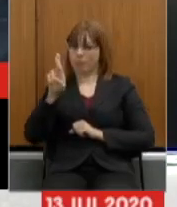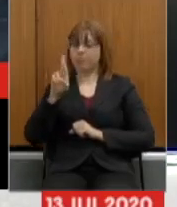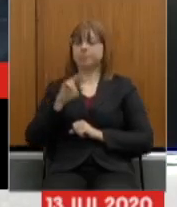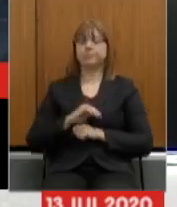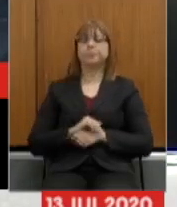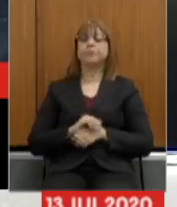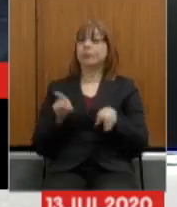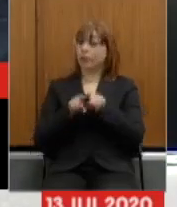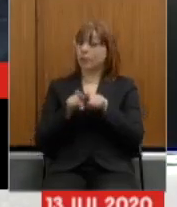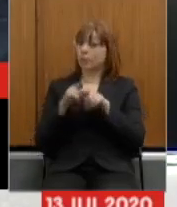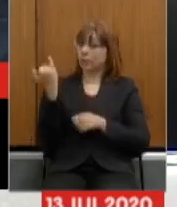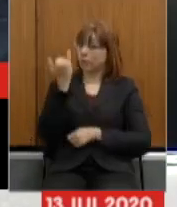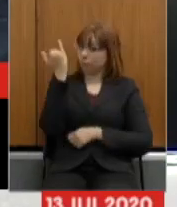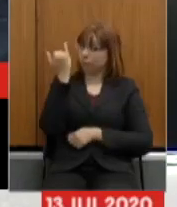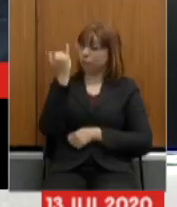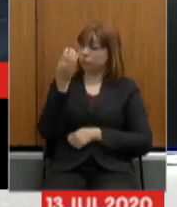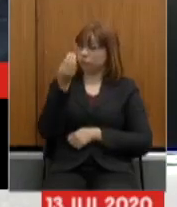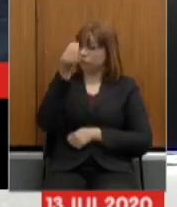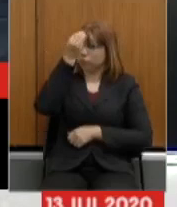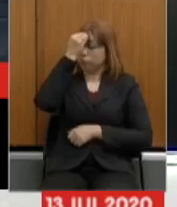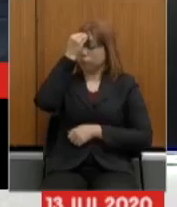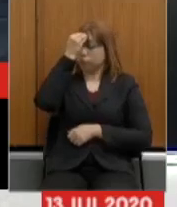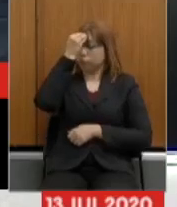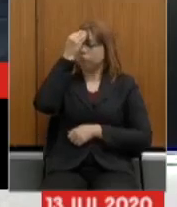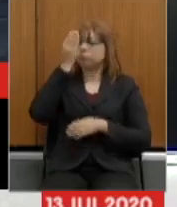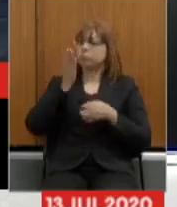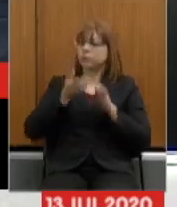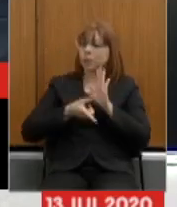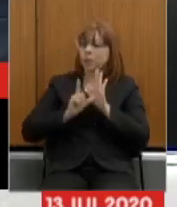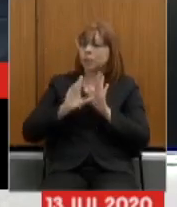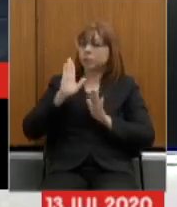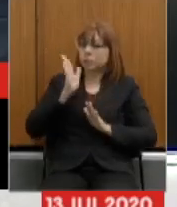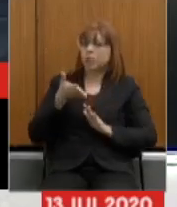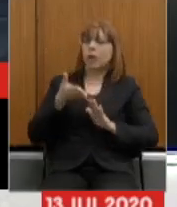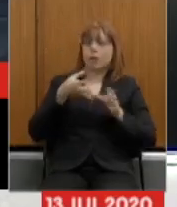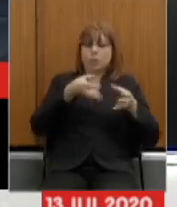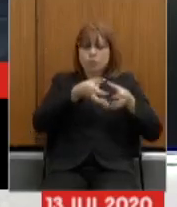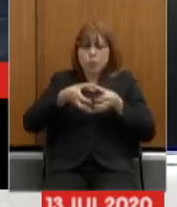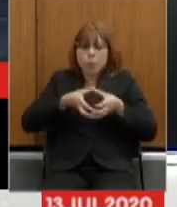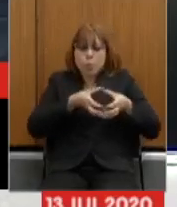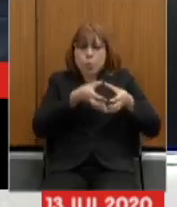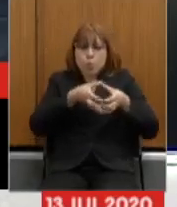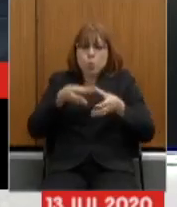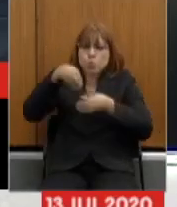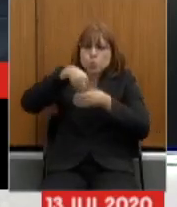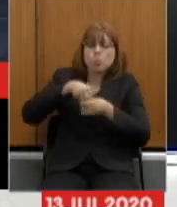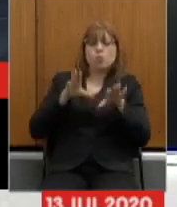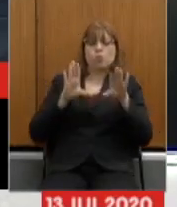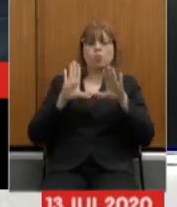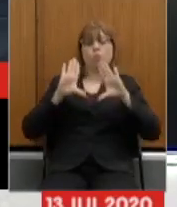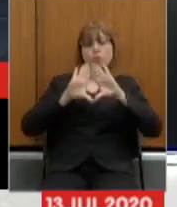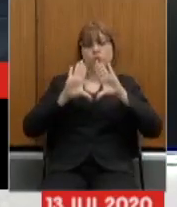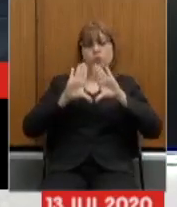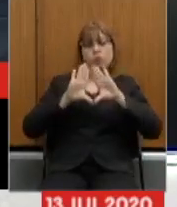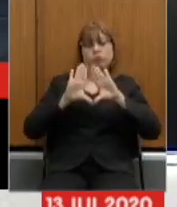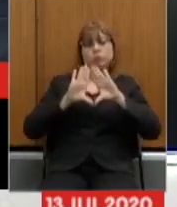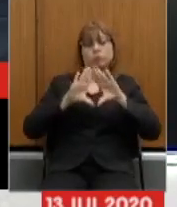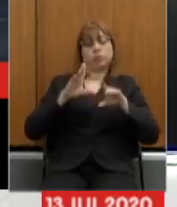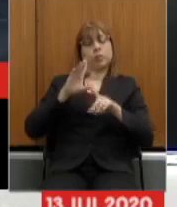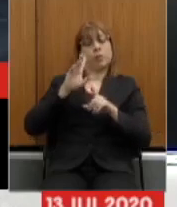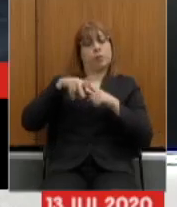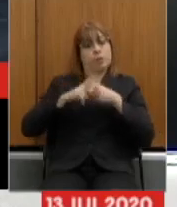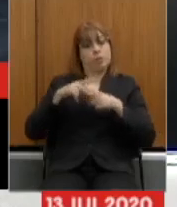frisar também que, seguindo o entendimento já manifestado pelas comissões da Assembleia, em que a reforma da Previdência já